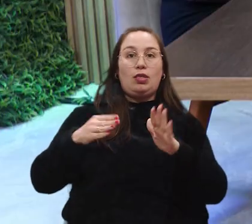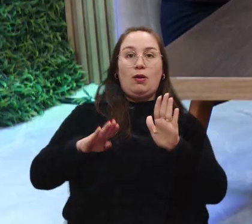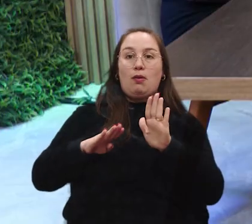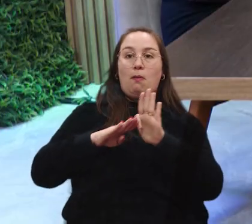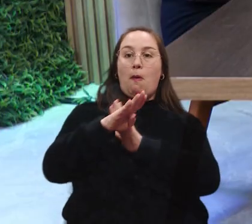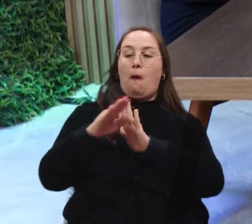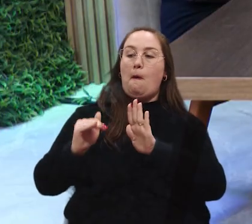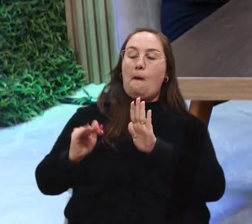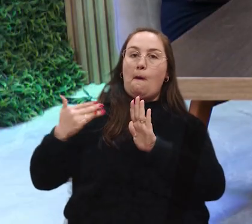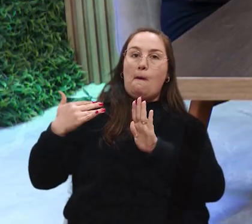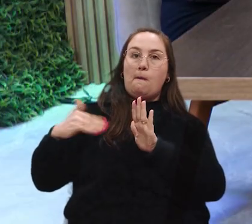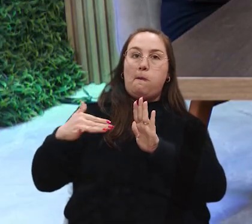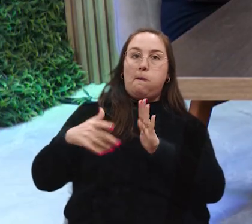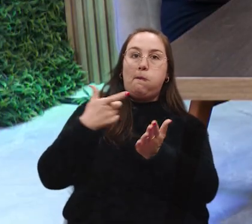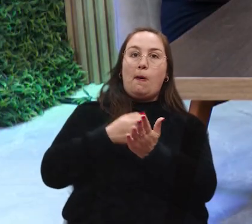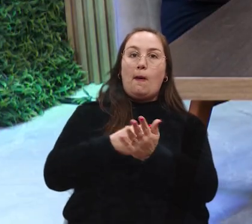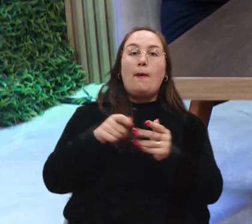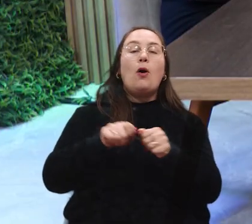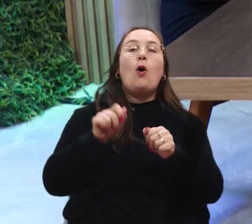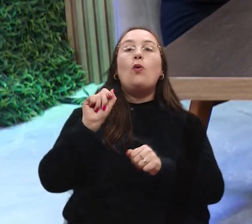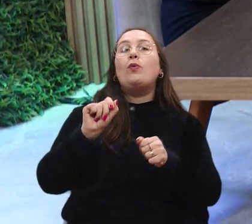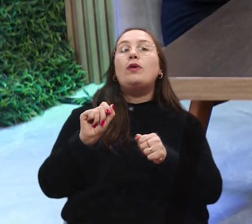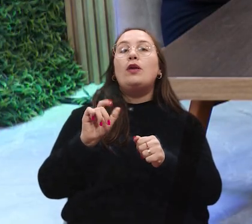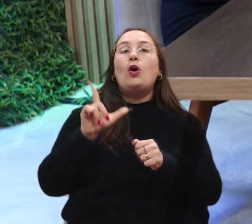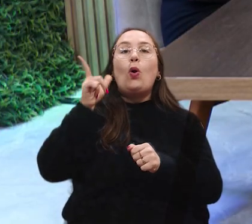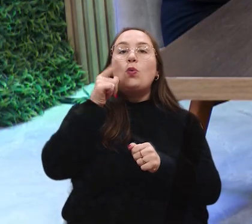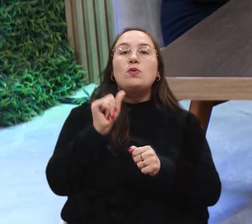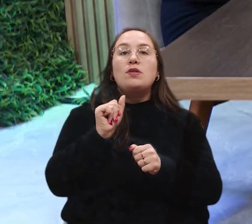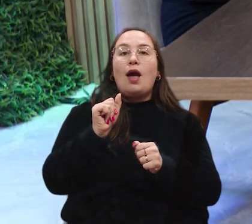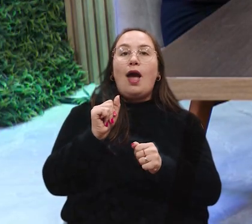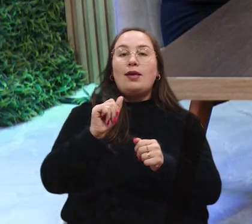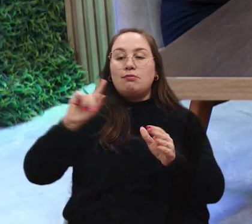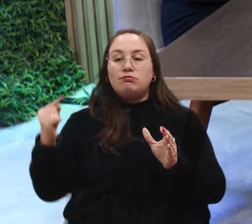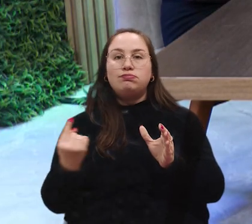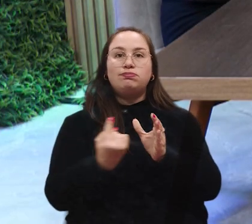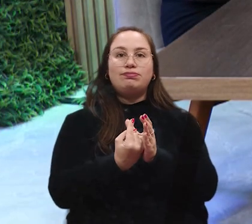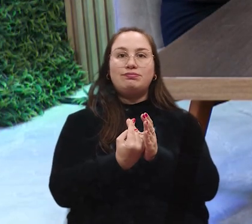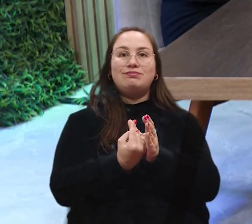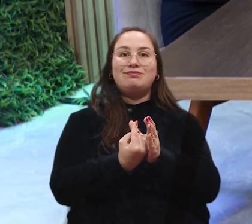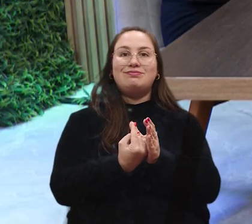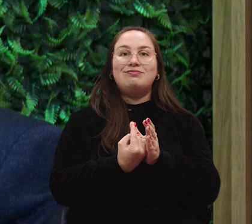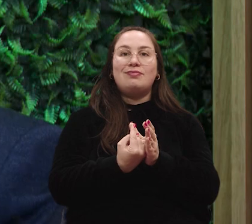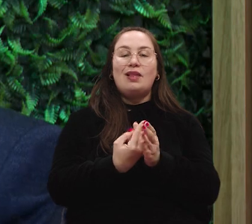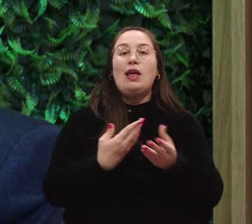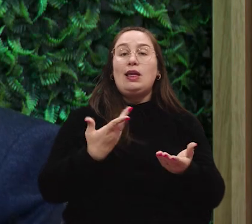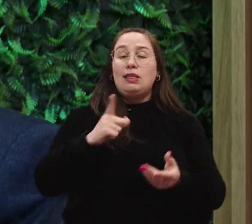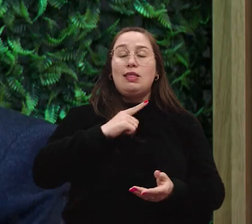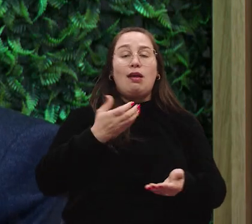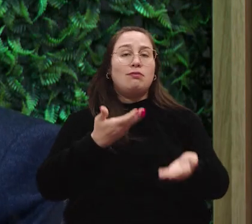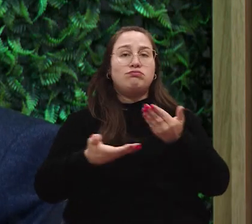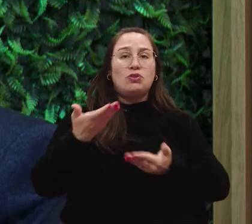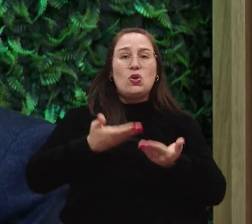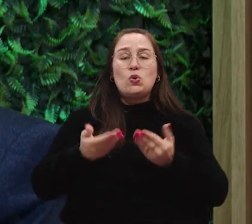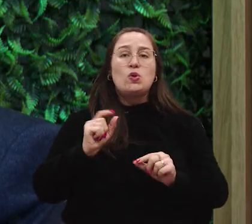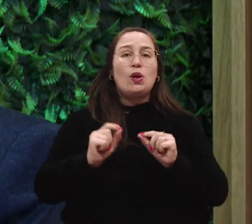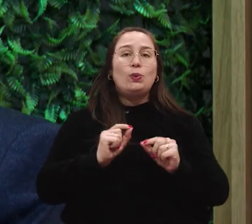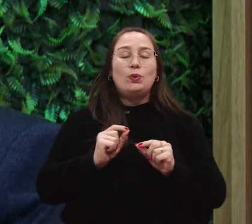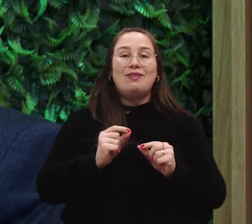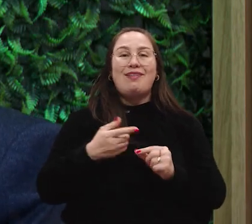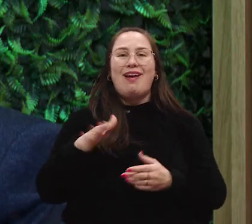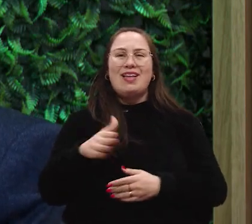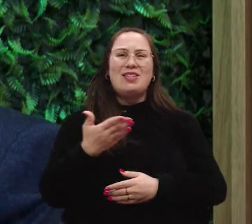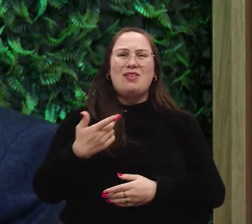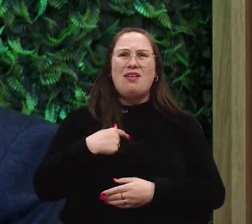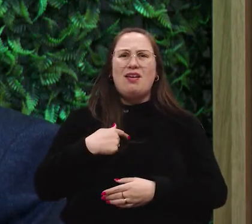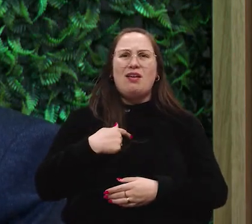o aumento do plano, mas as coberturas que eles fazem, entendeu? E aí tem aquela discussão, né? Que às vezes